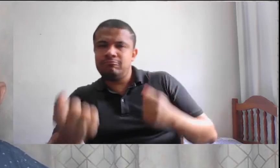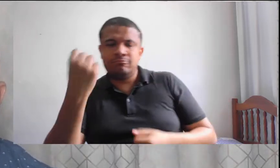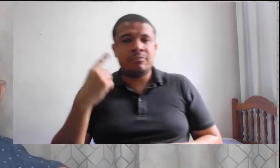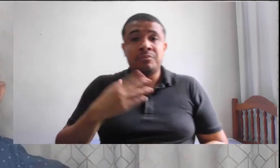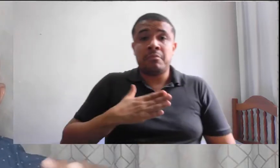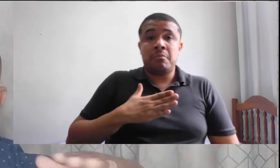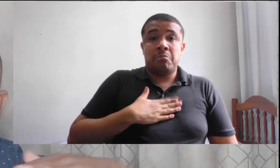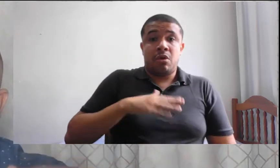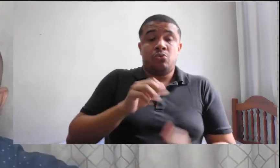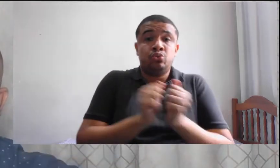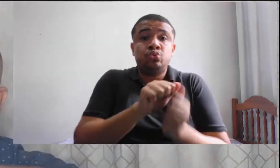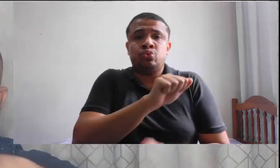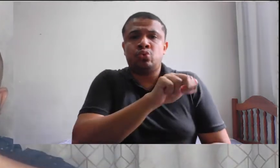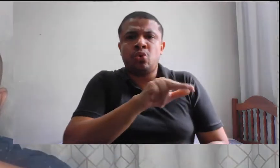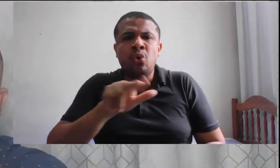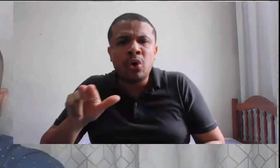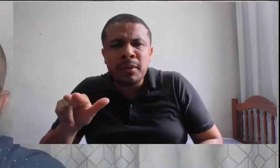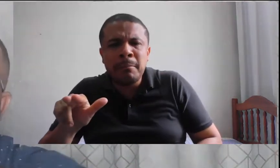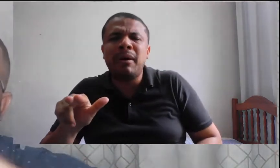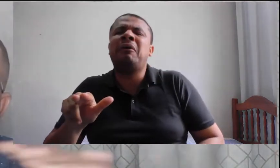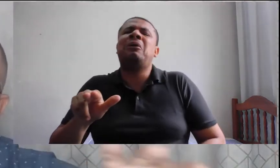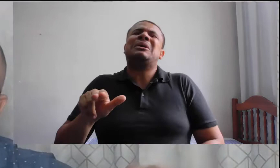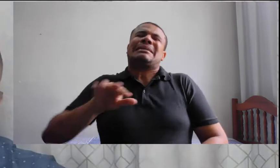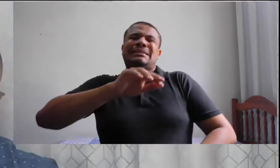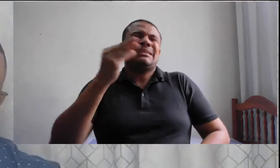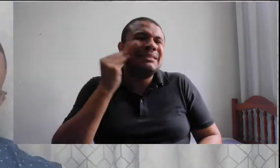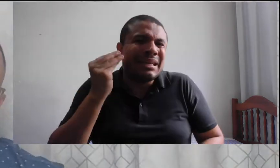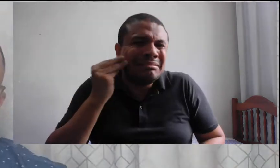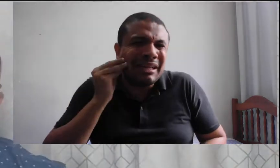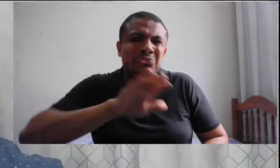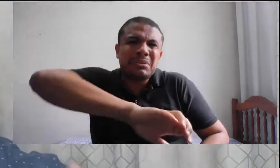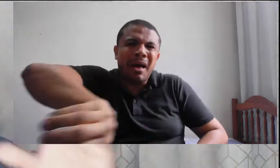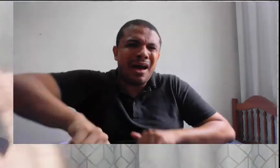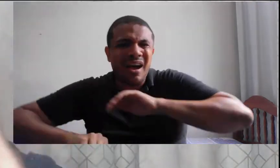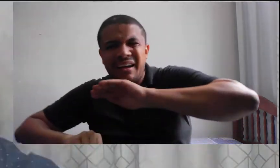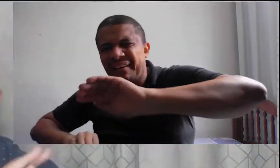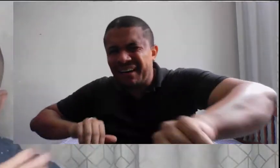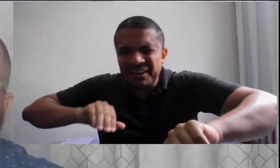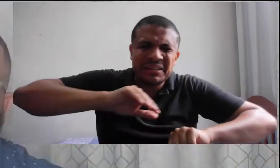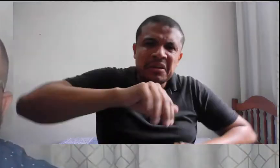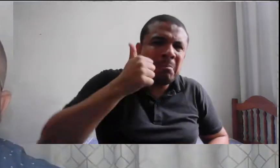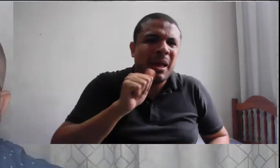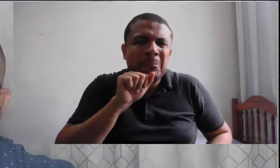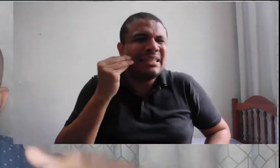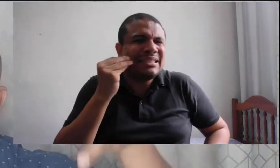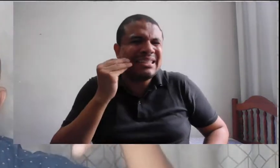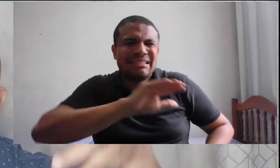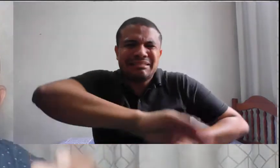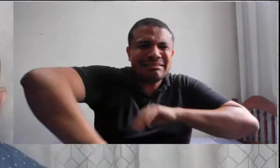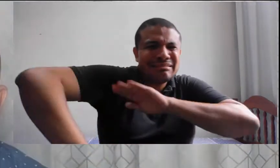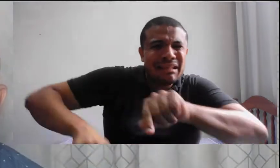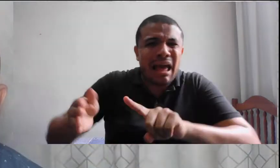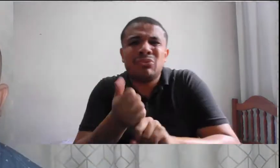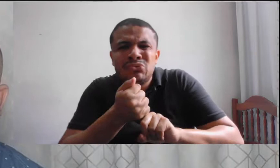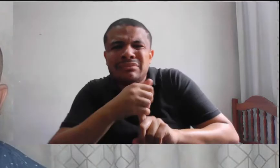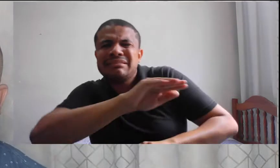E eu e meus irmãos entravam no meio dessa confusão toda. E minha mãe tentando defender a gente, era um